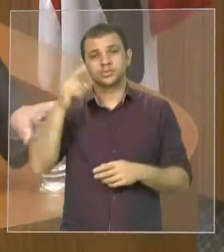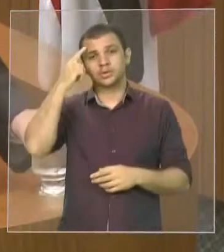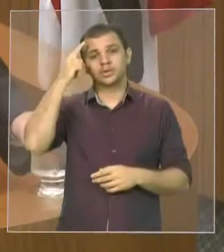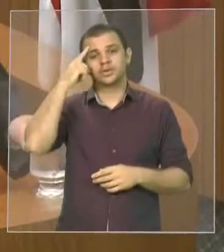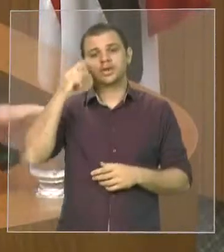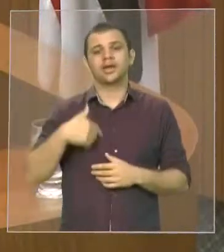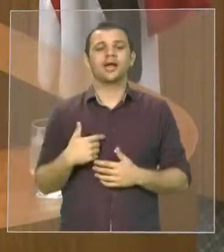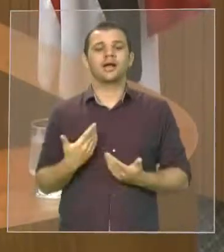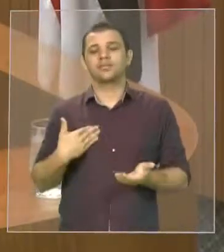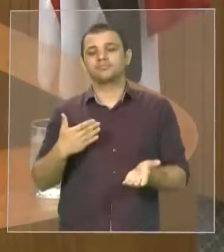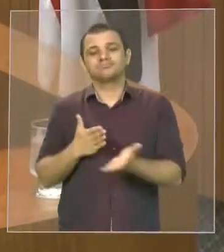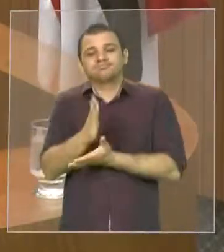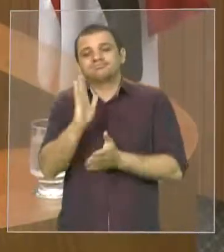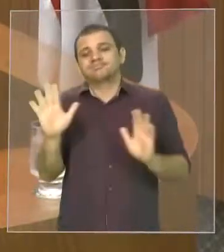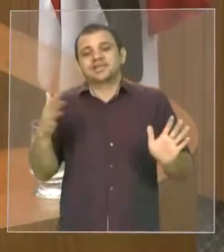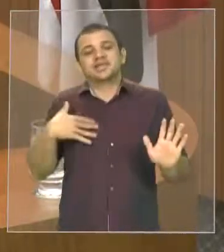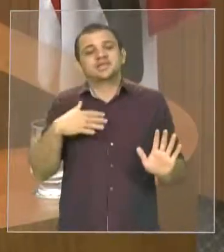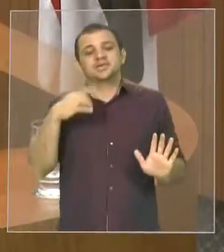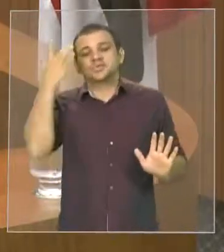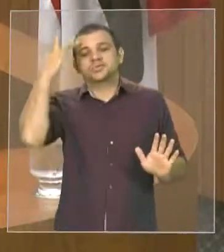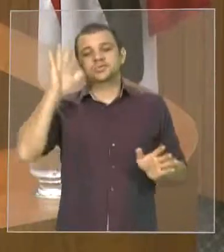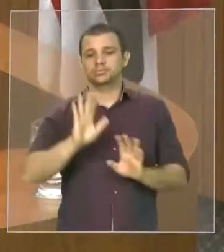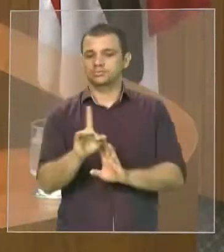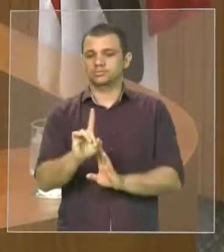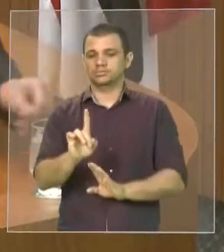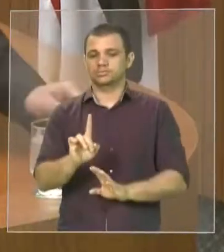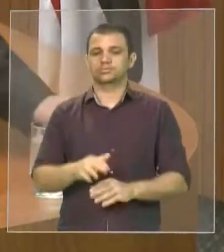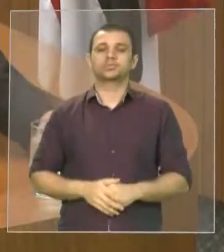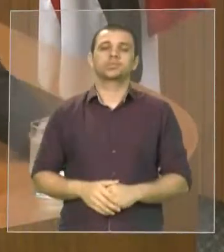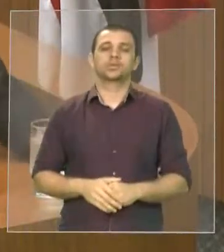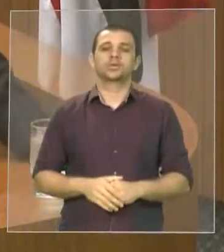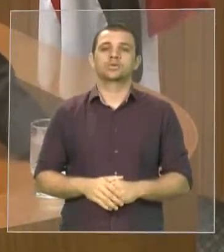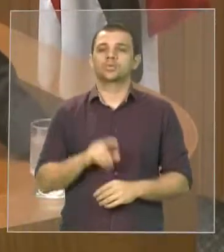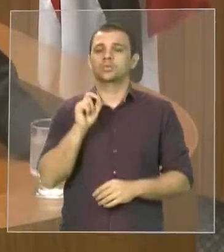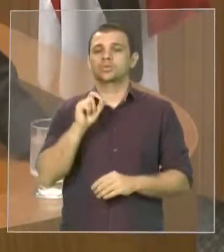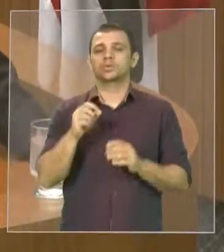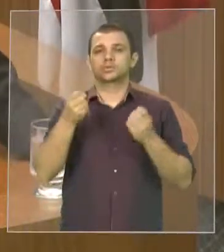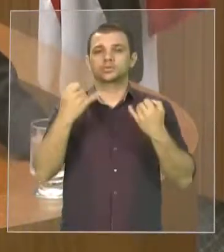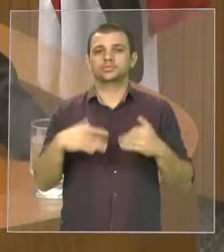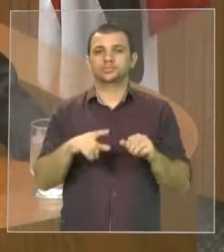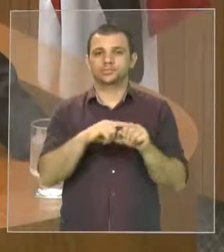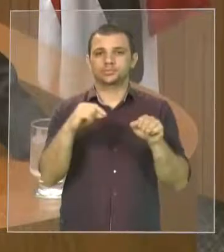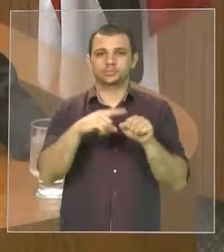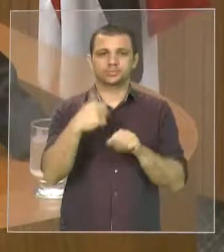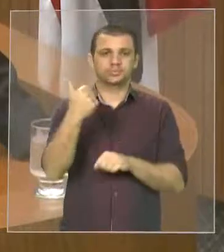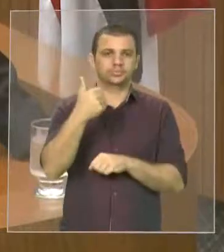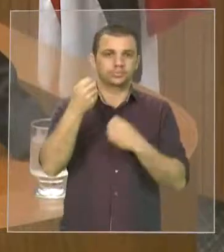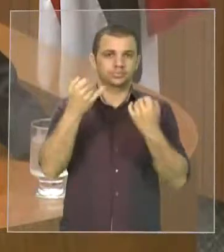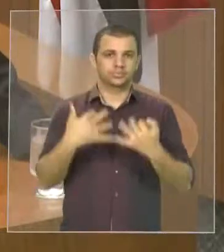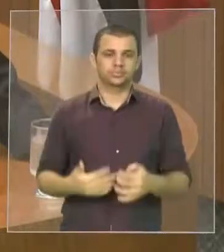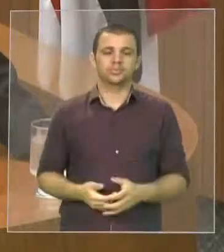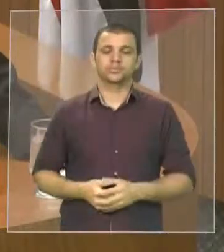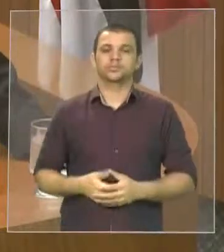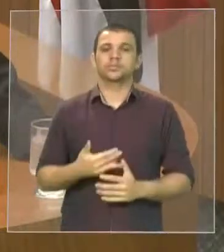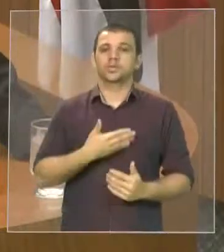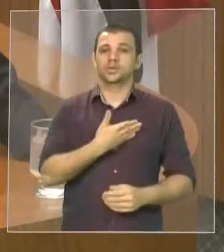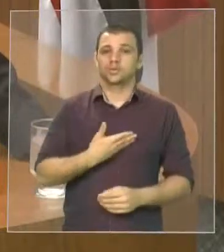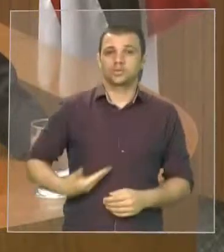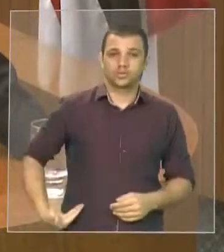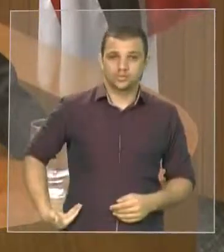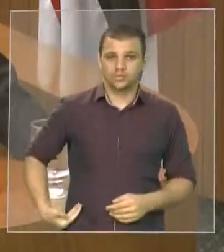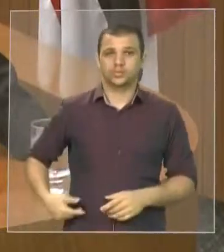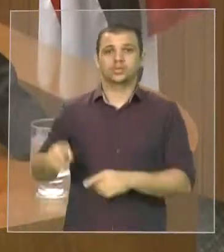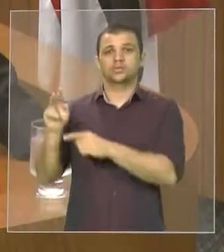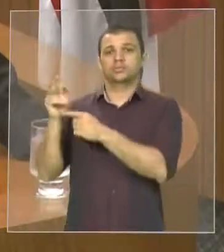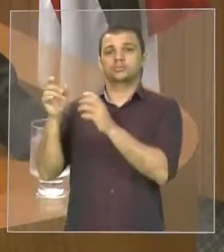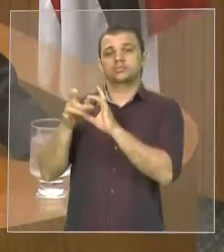não sabiam, diz o seguinte: artigo 1º, fica o Poder Executivo autorizado a contratar empréstimos